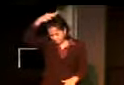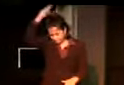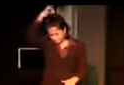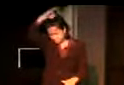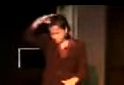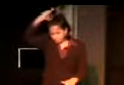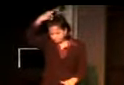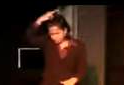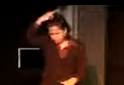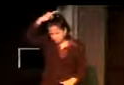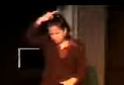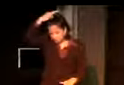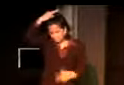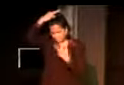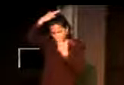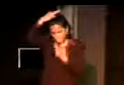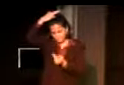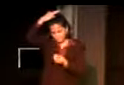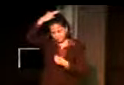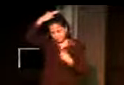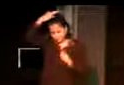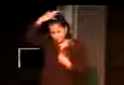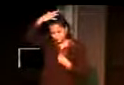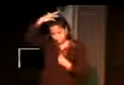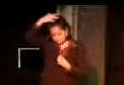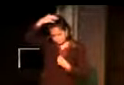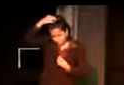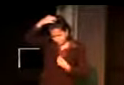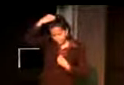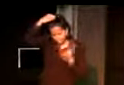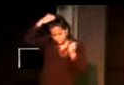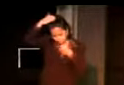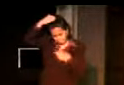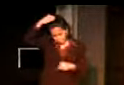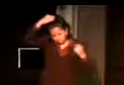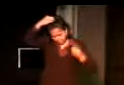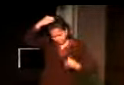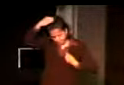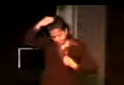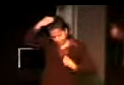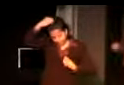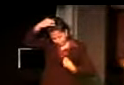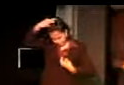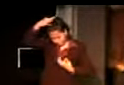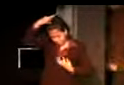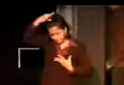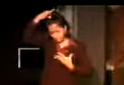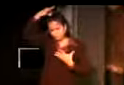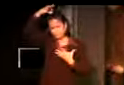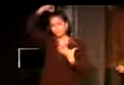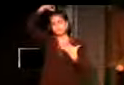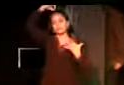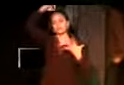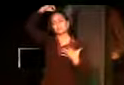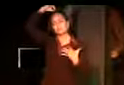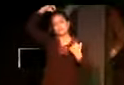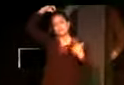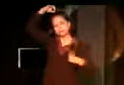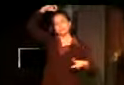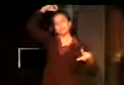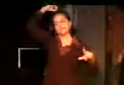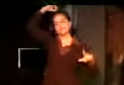que o seu fogo possa brilhar com intensidade e que eles não façam como os homens desse mundo